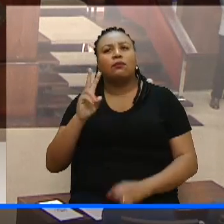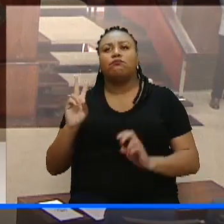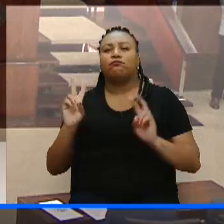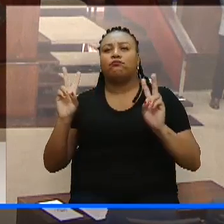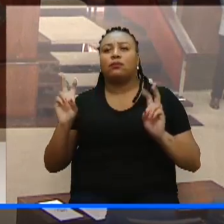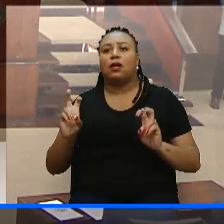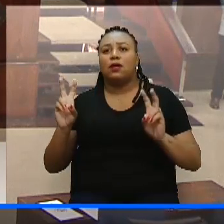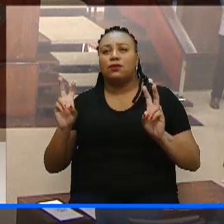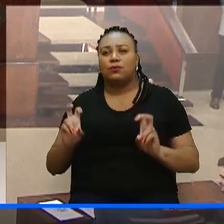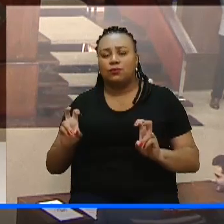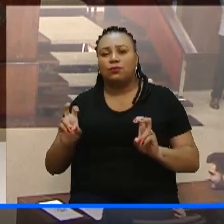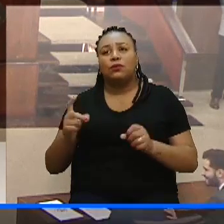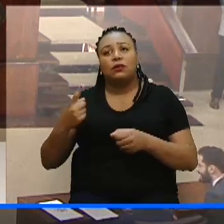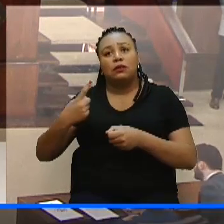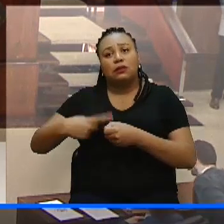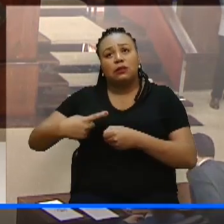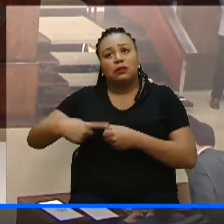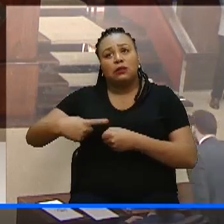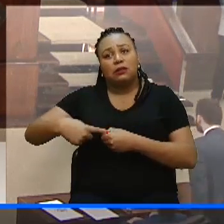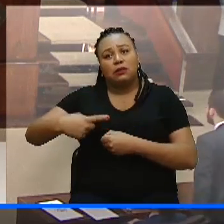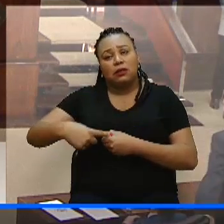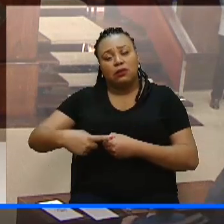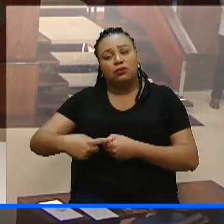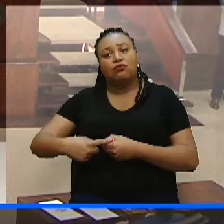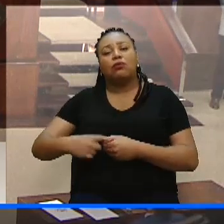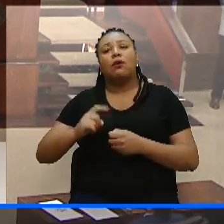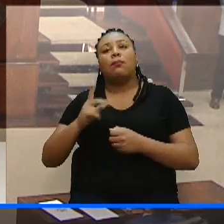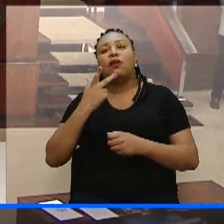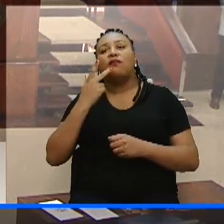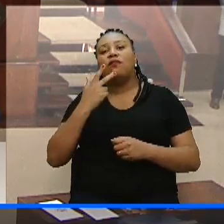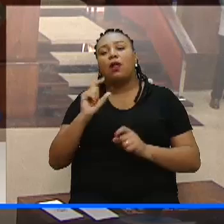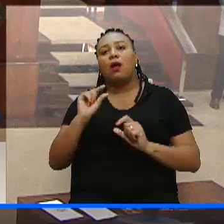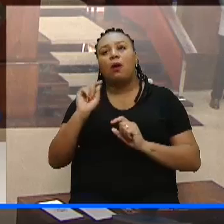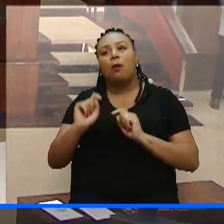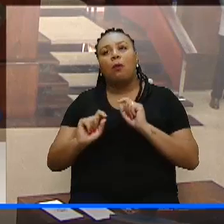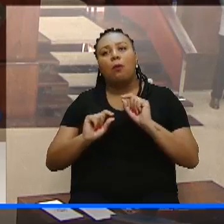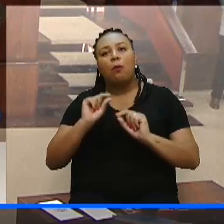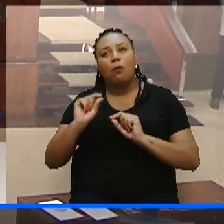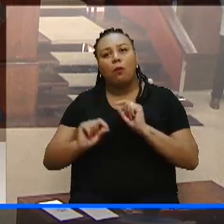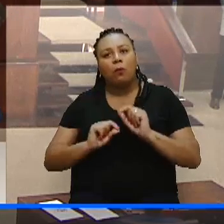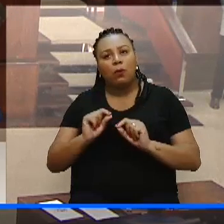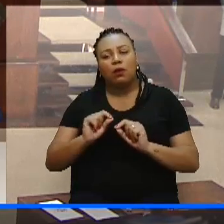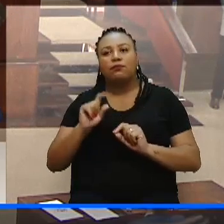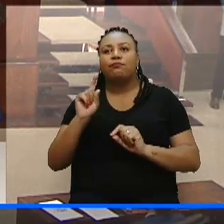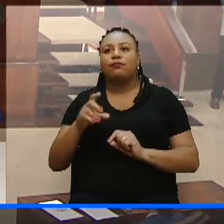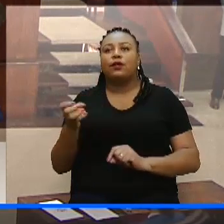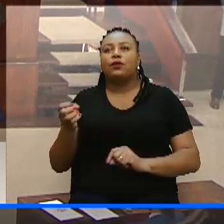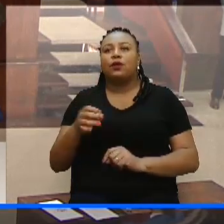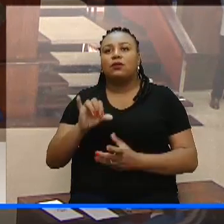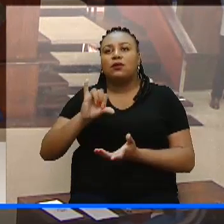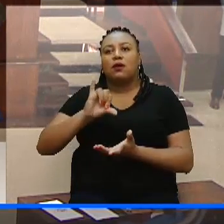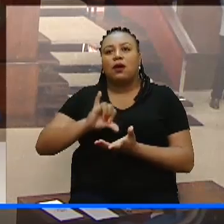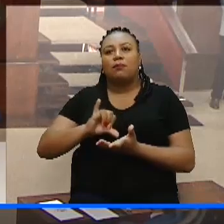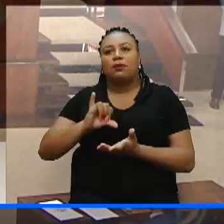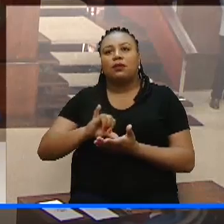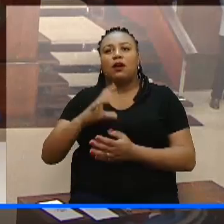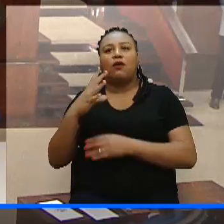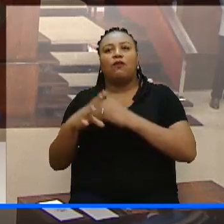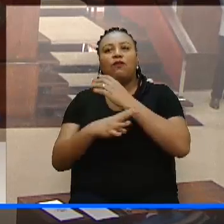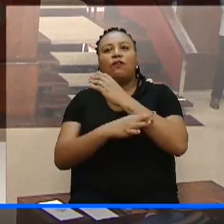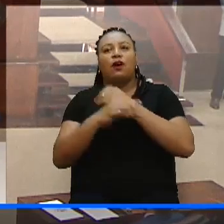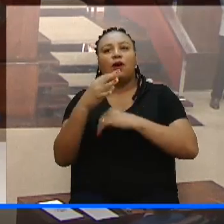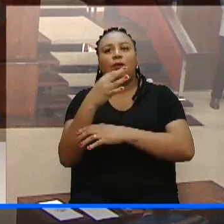município cidade para falar um pouco da nossa capital farroupilha